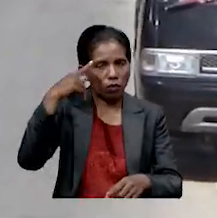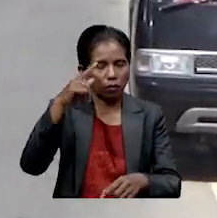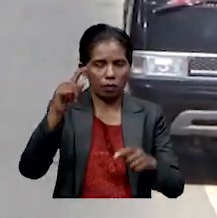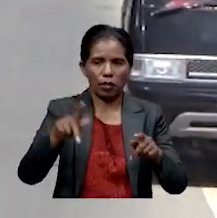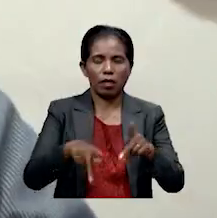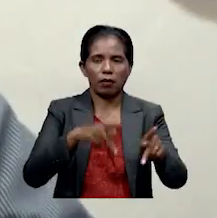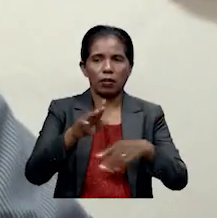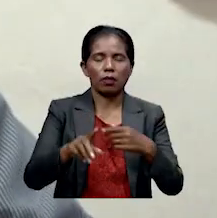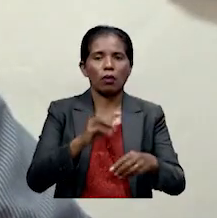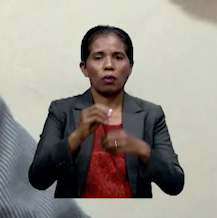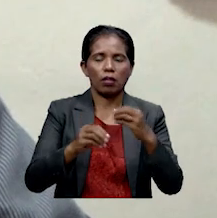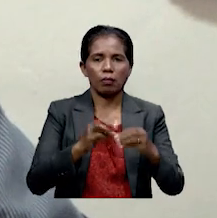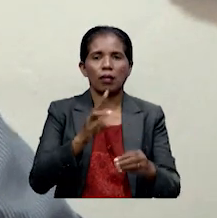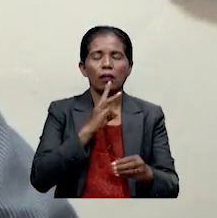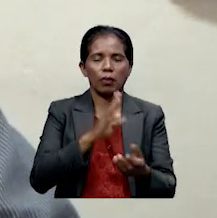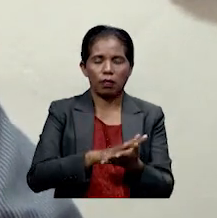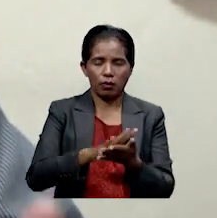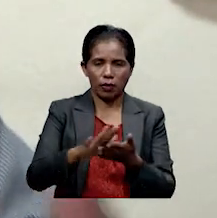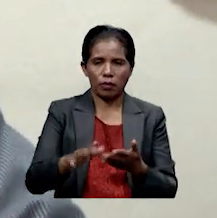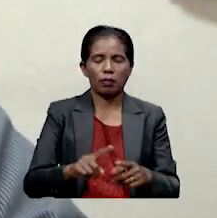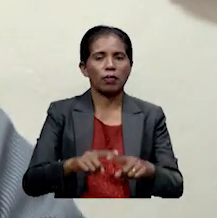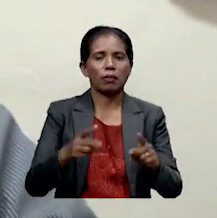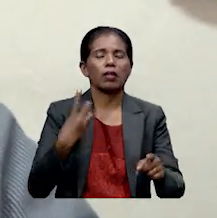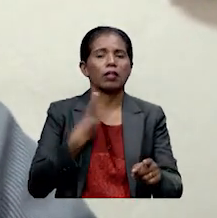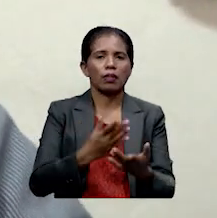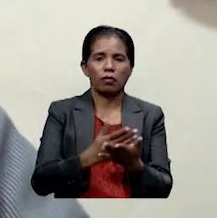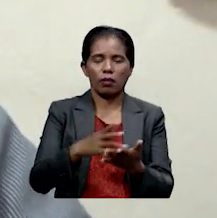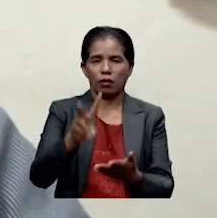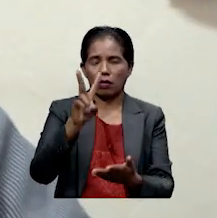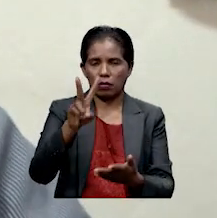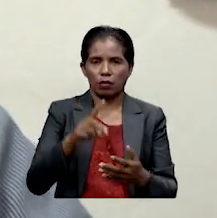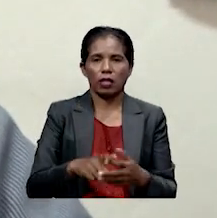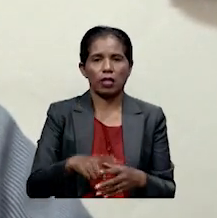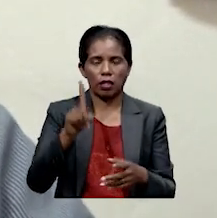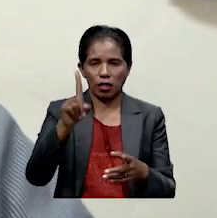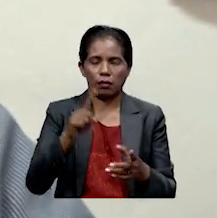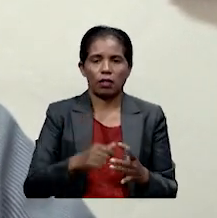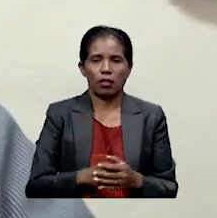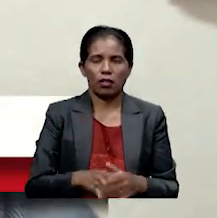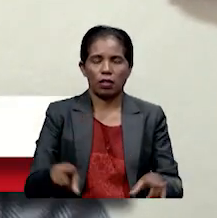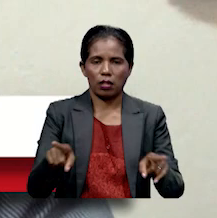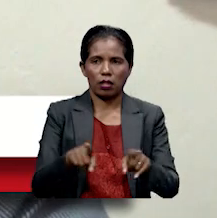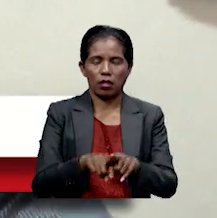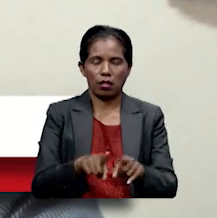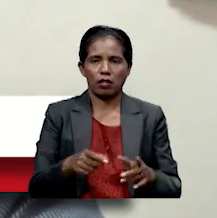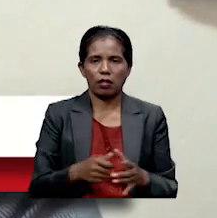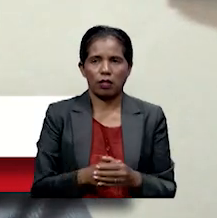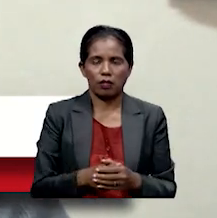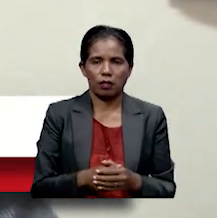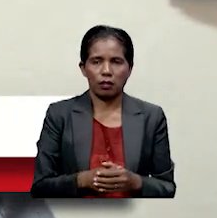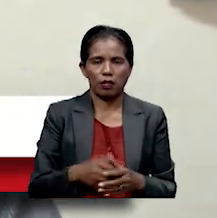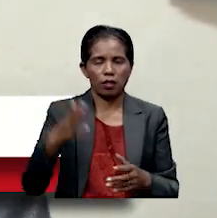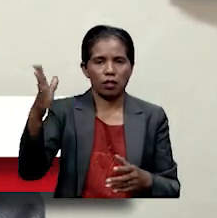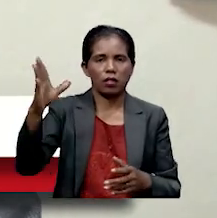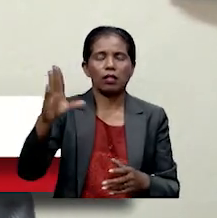nacional kona ba bemos. Ma beita fahe ba rua ida makanesa parte leste